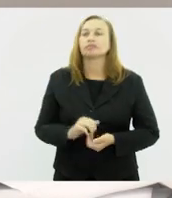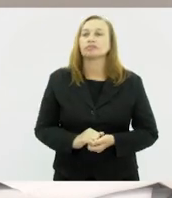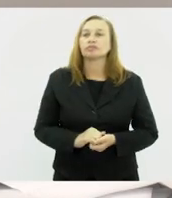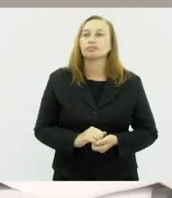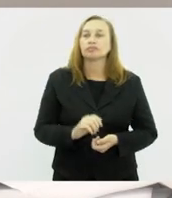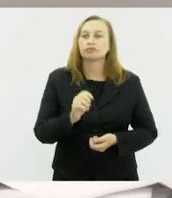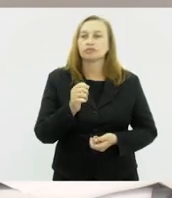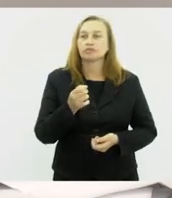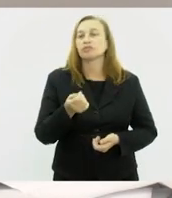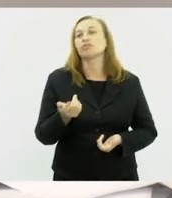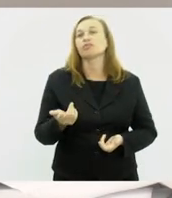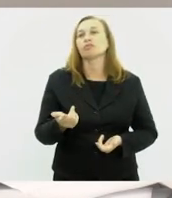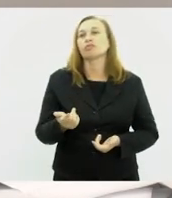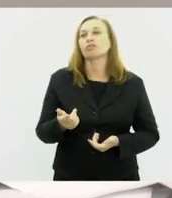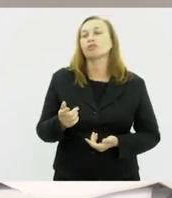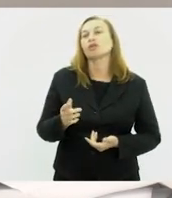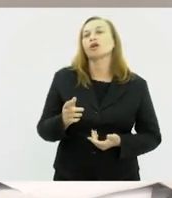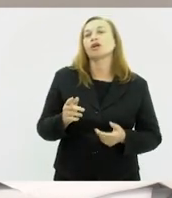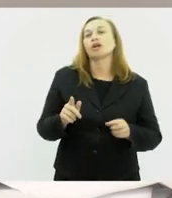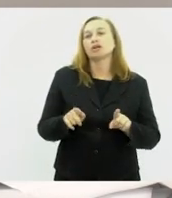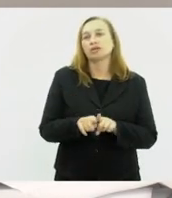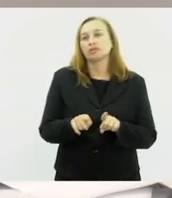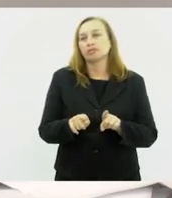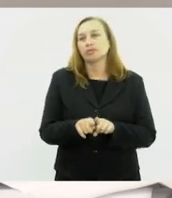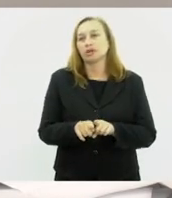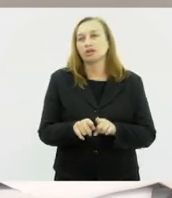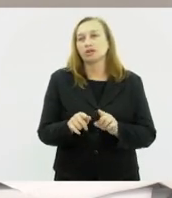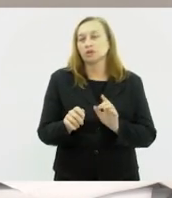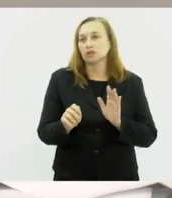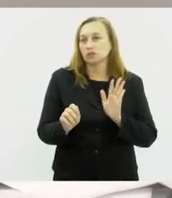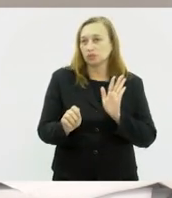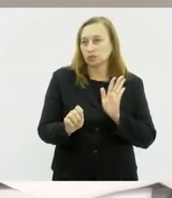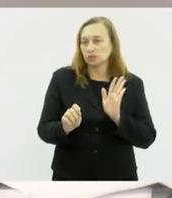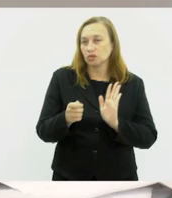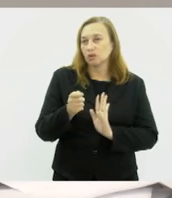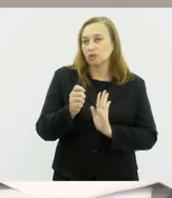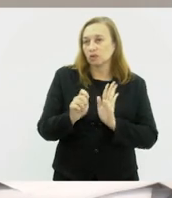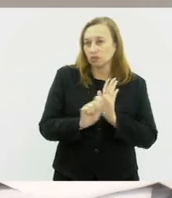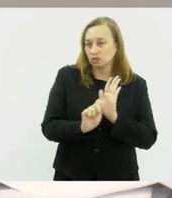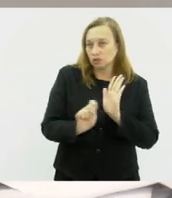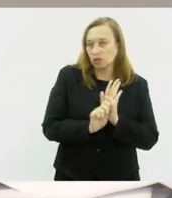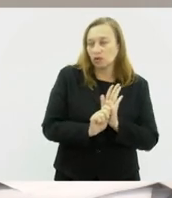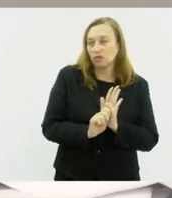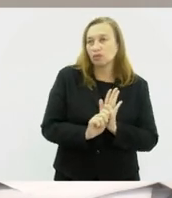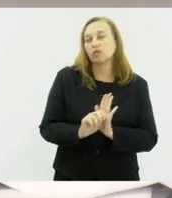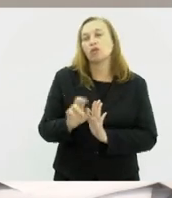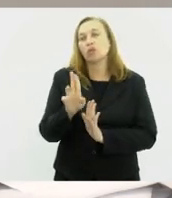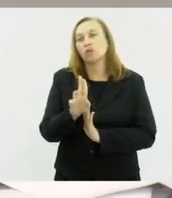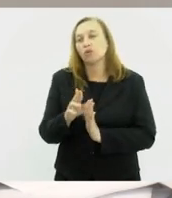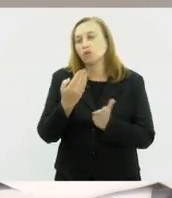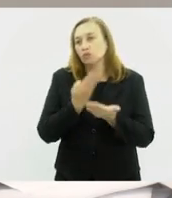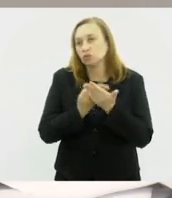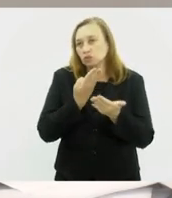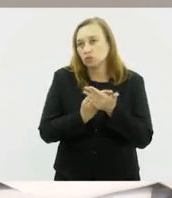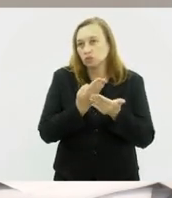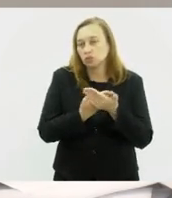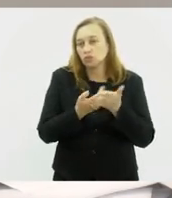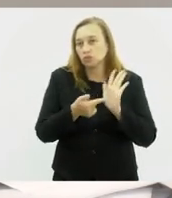adulto ou Recreativo foram feitos estudos estatísticas que mostraram